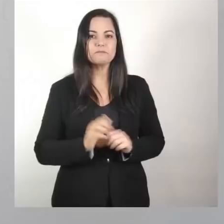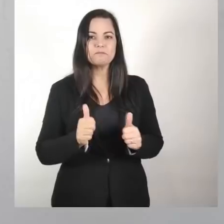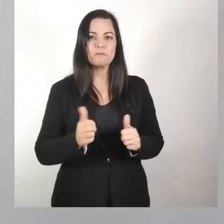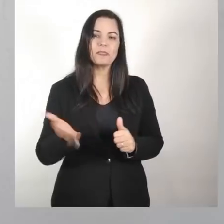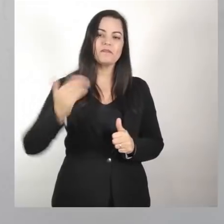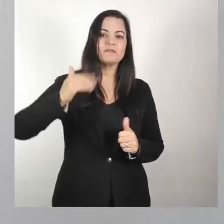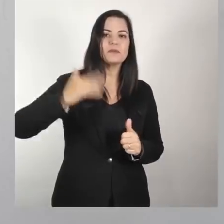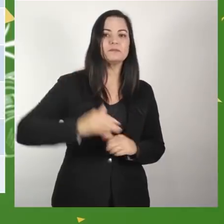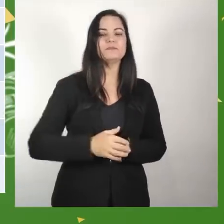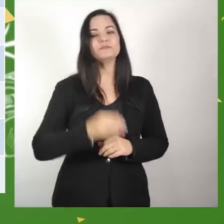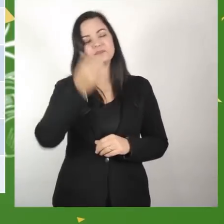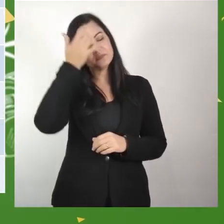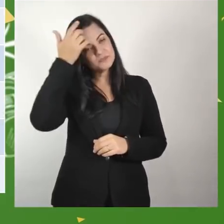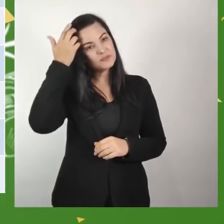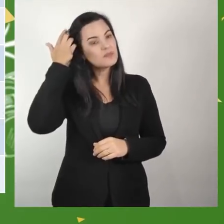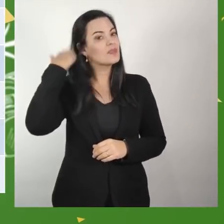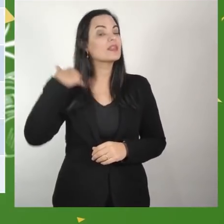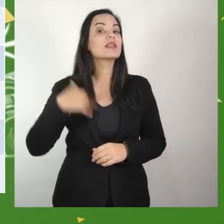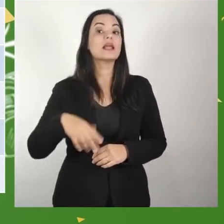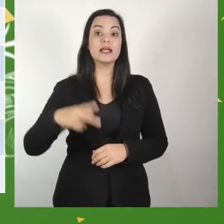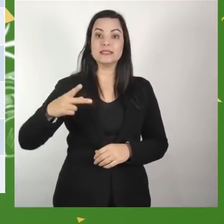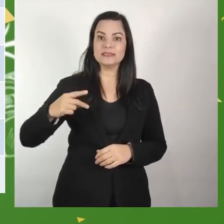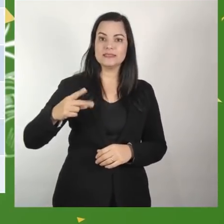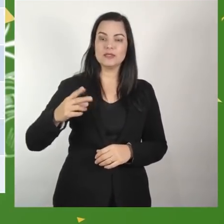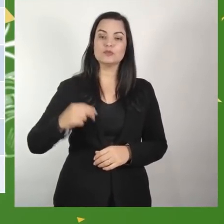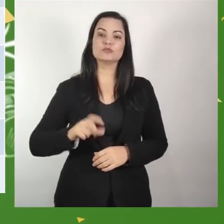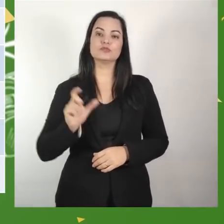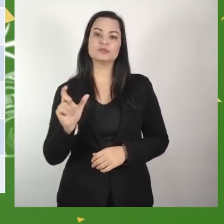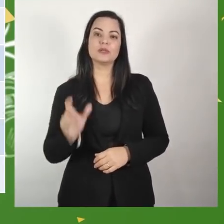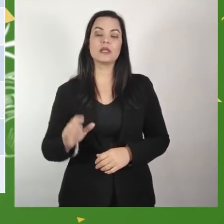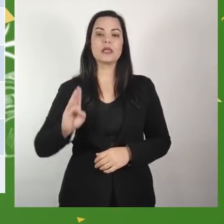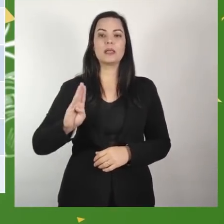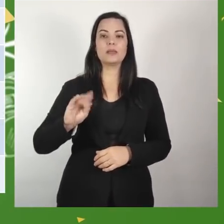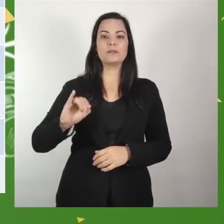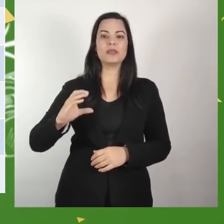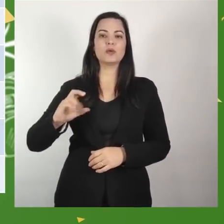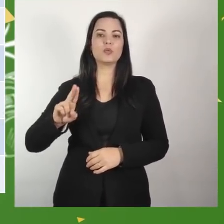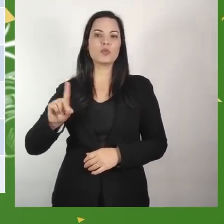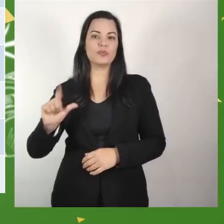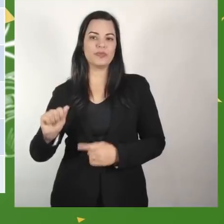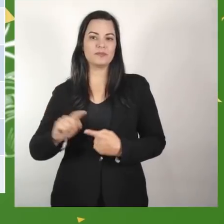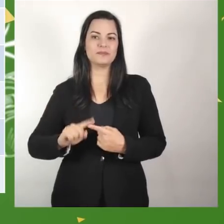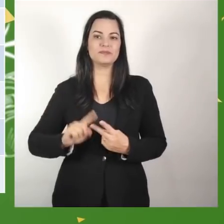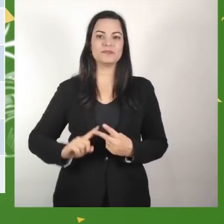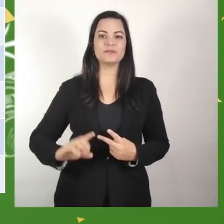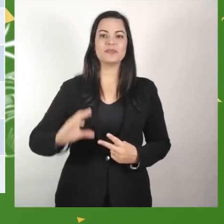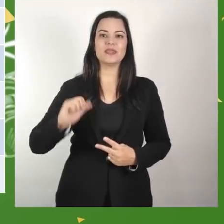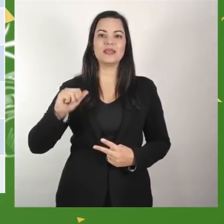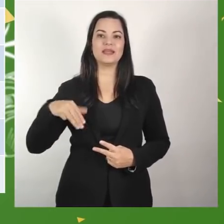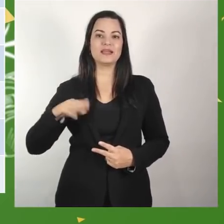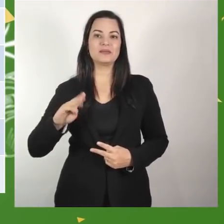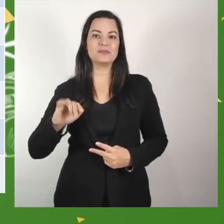Então, vamos lá. Na segunda parte, nós temos as palavras bicuda,